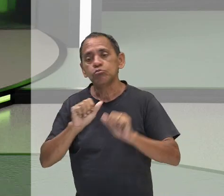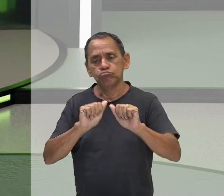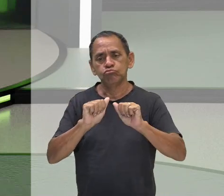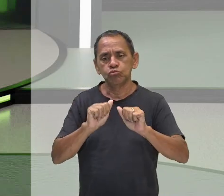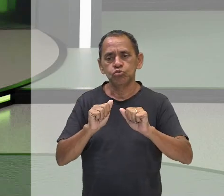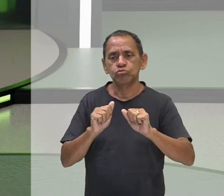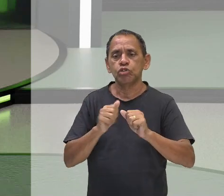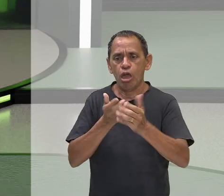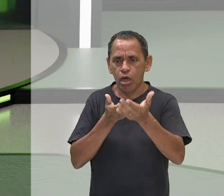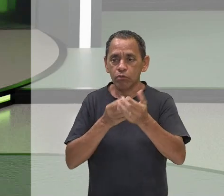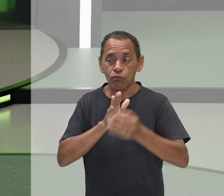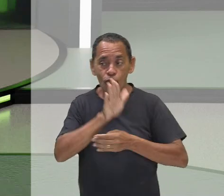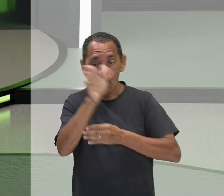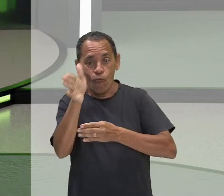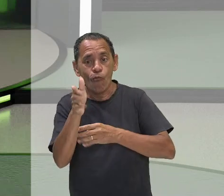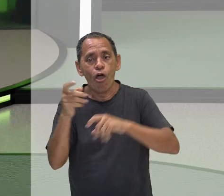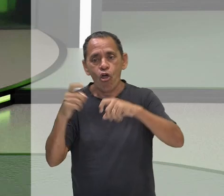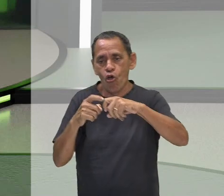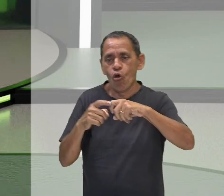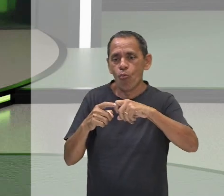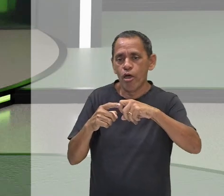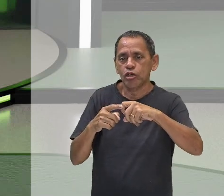exames, vai saber se existe